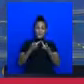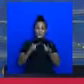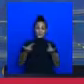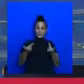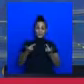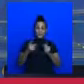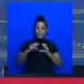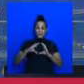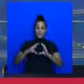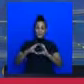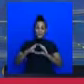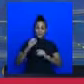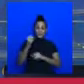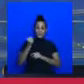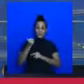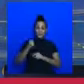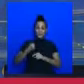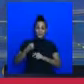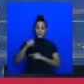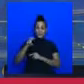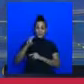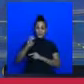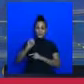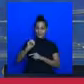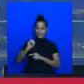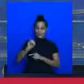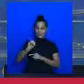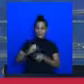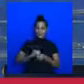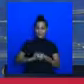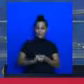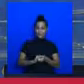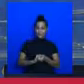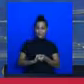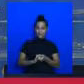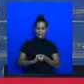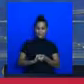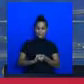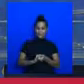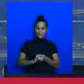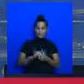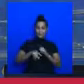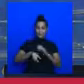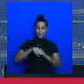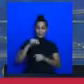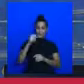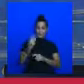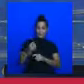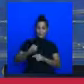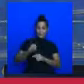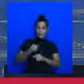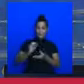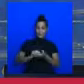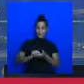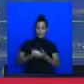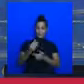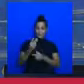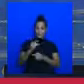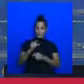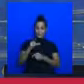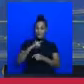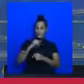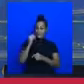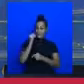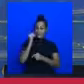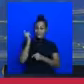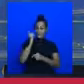sorte. Bola branca, 50. Branca, número 50. Foram sorteados 3 números, faltam 3. Você ainda